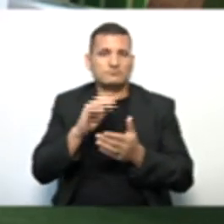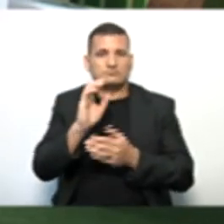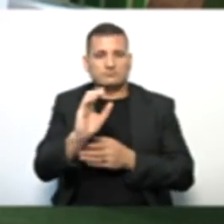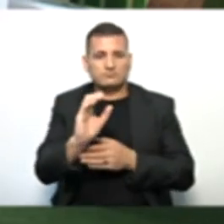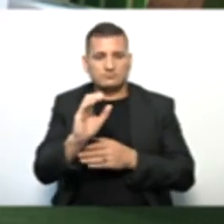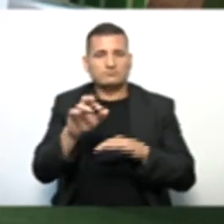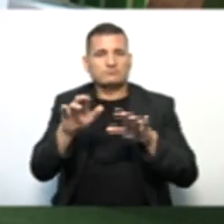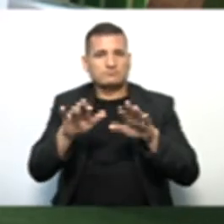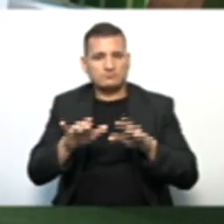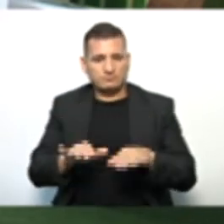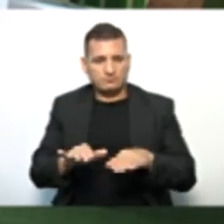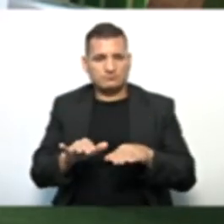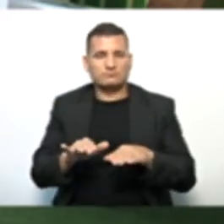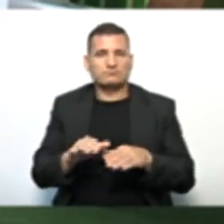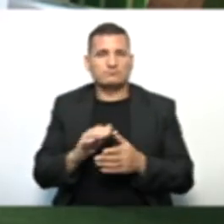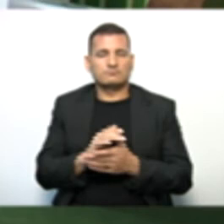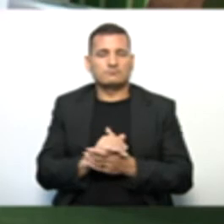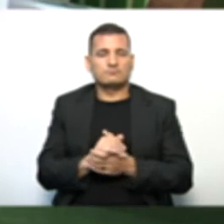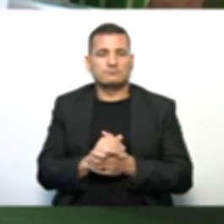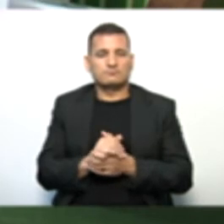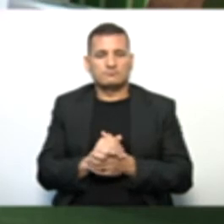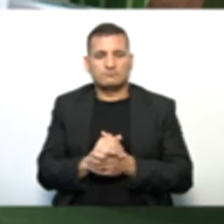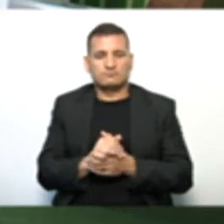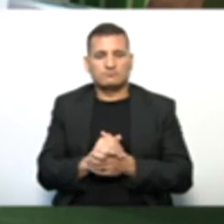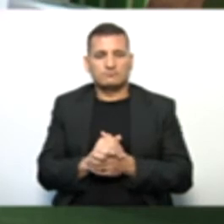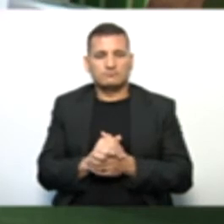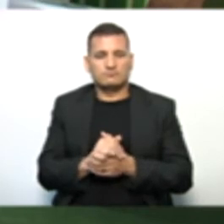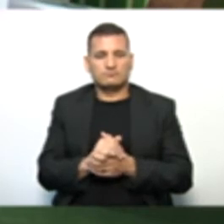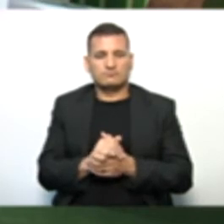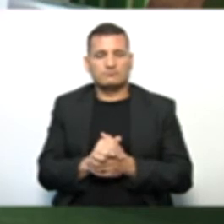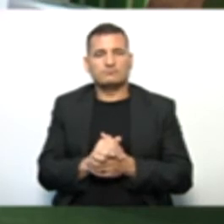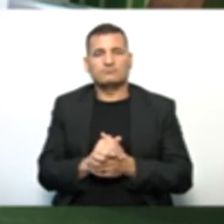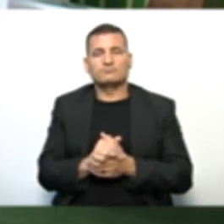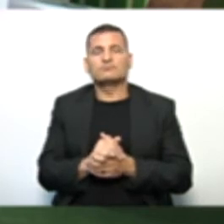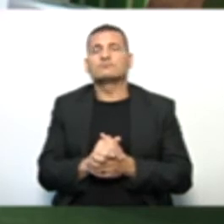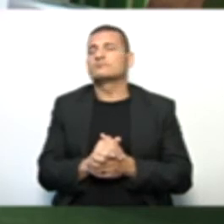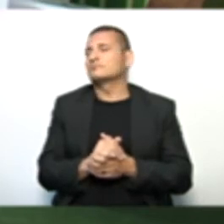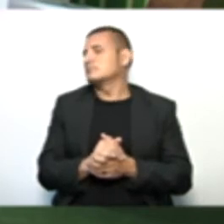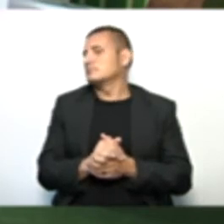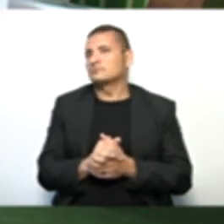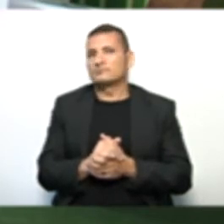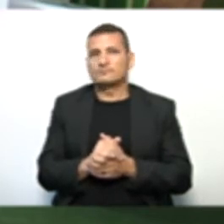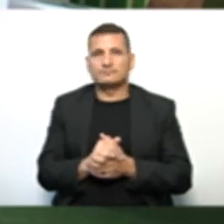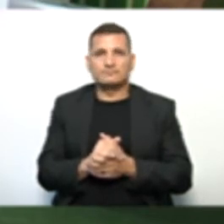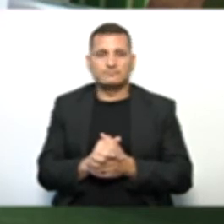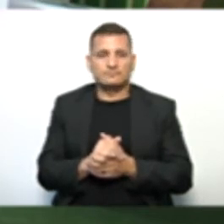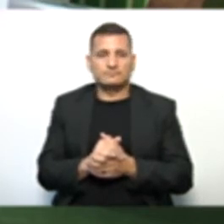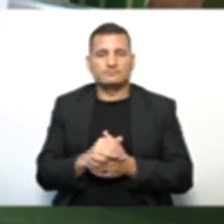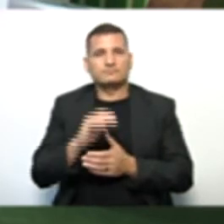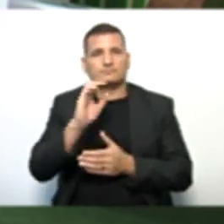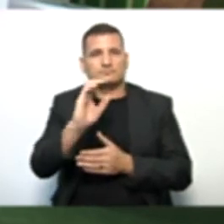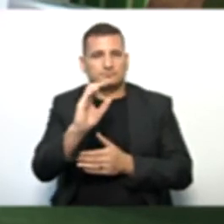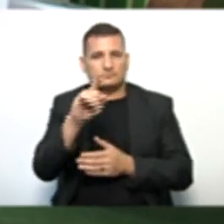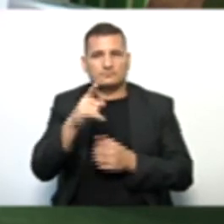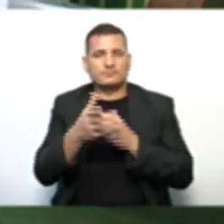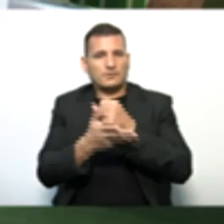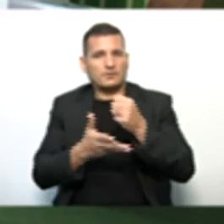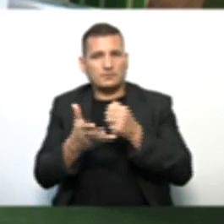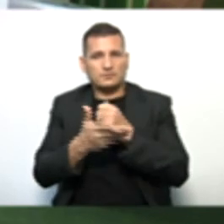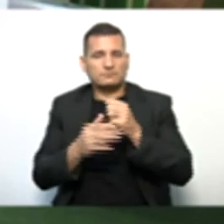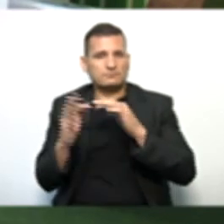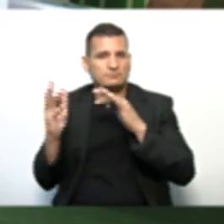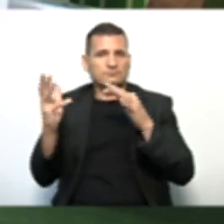porque é muito rústico, muito bruto, sabe? Então C realmente é feito para poder aprender ali na raça mesmo. e o C é a base para todas